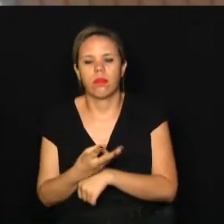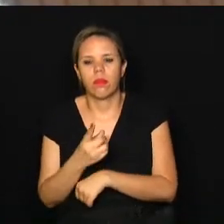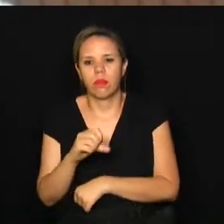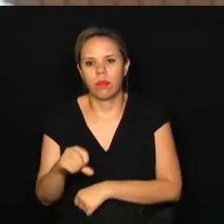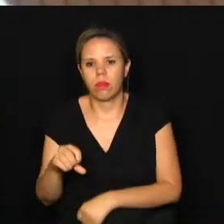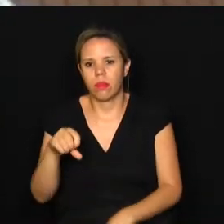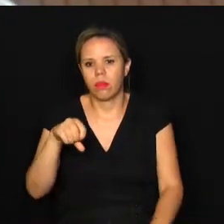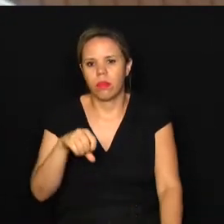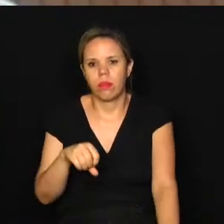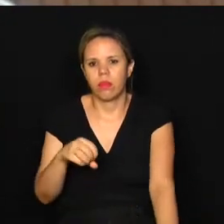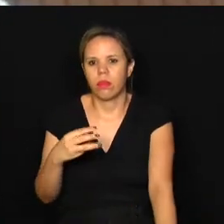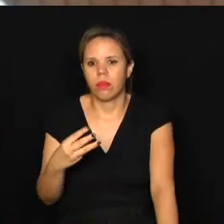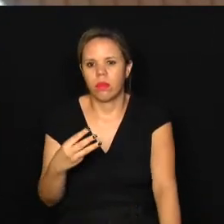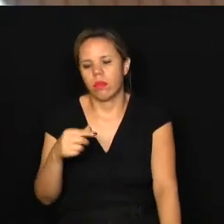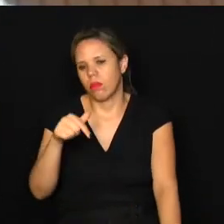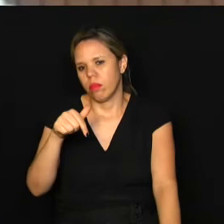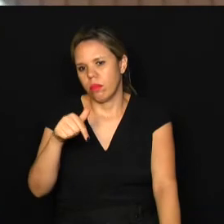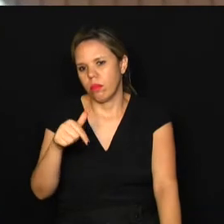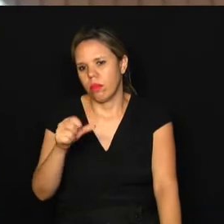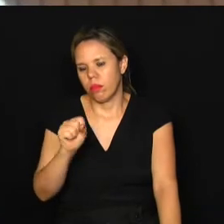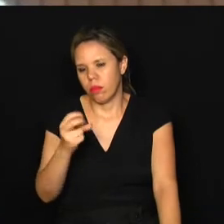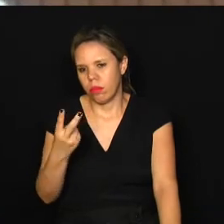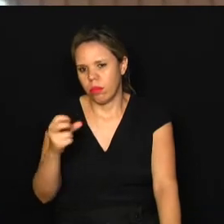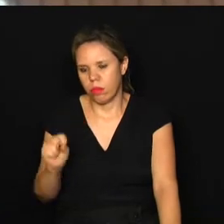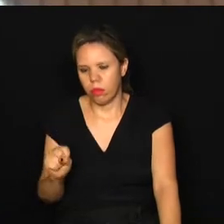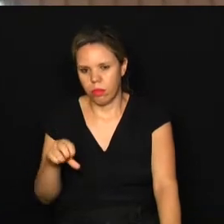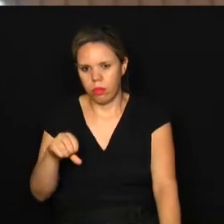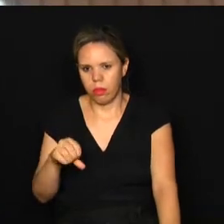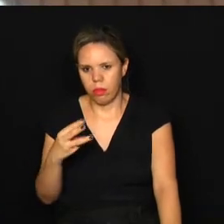19 97 829